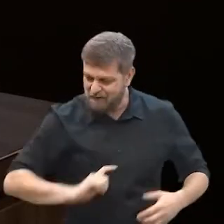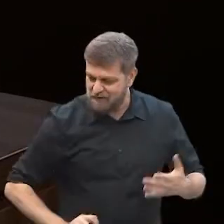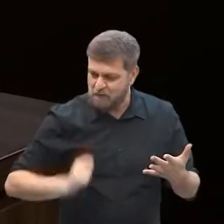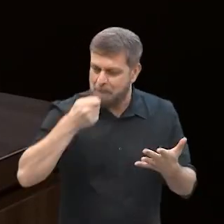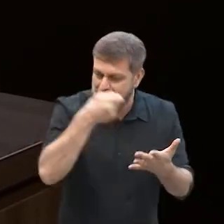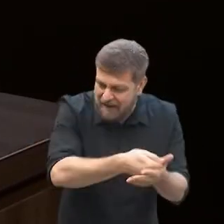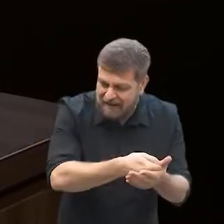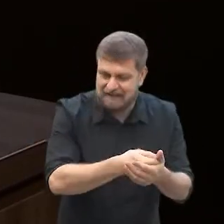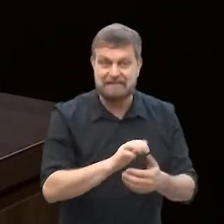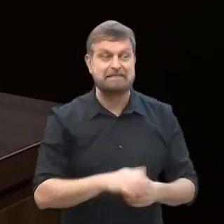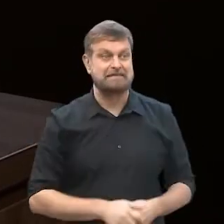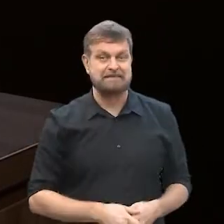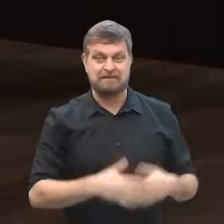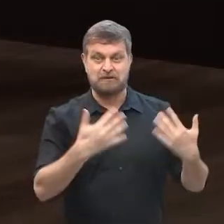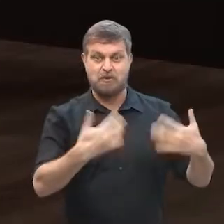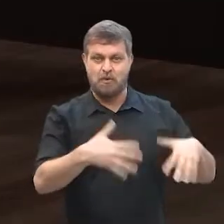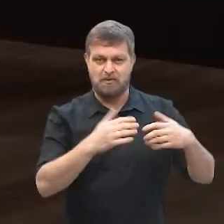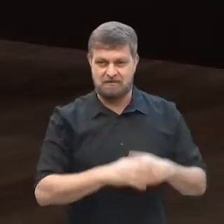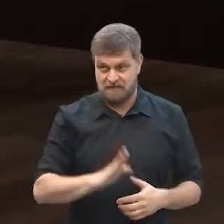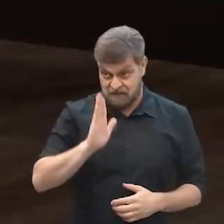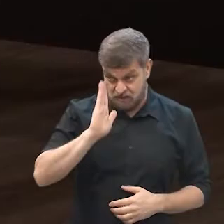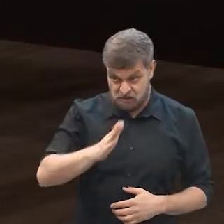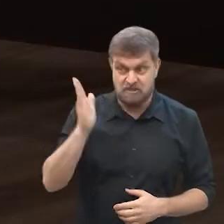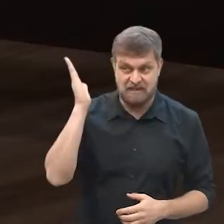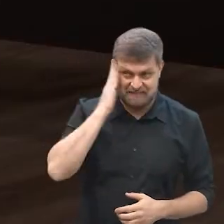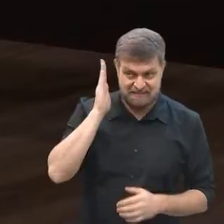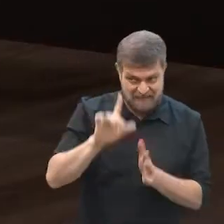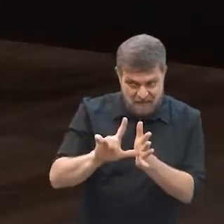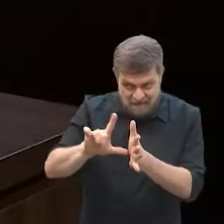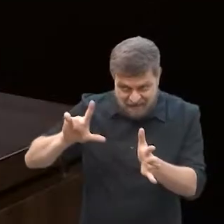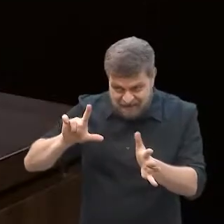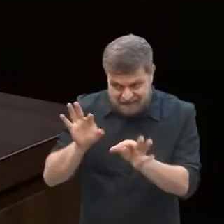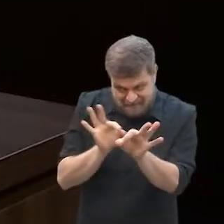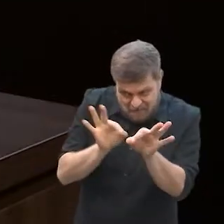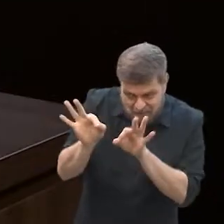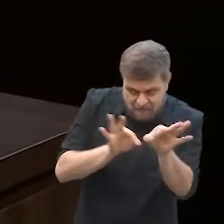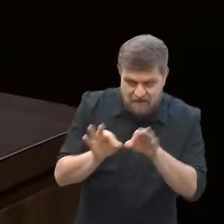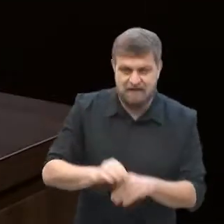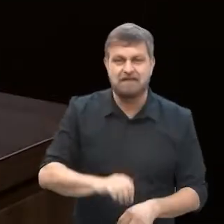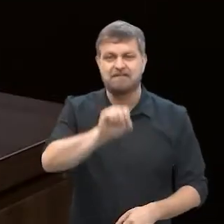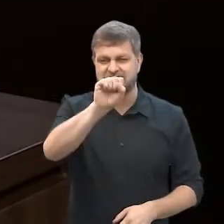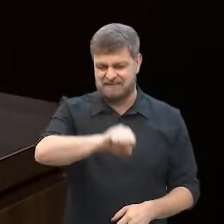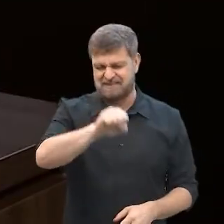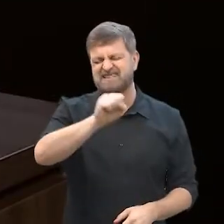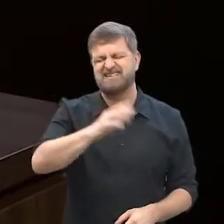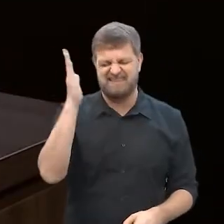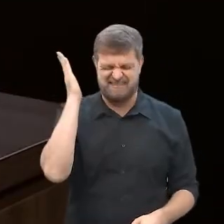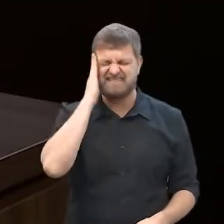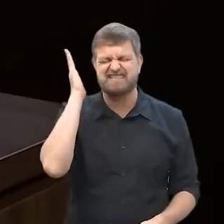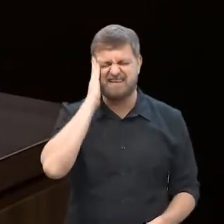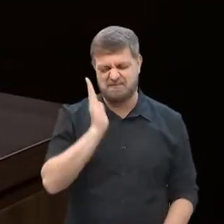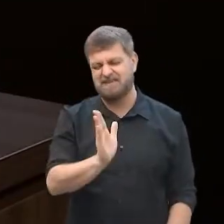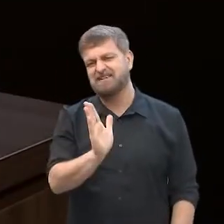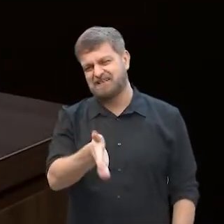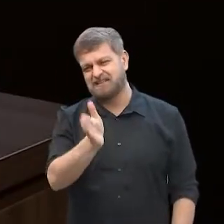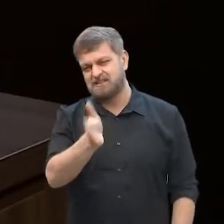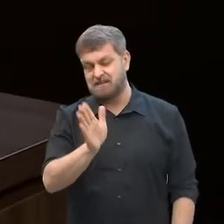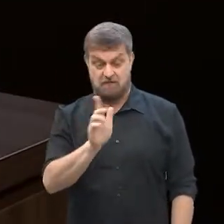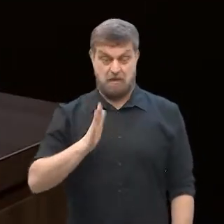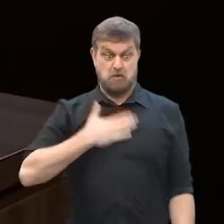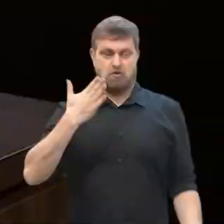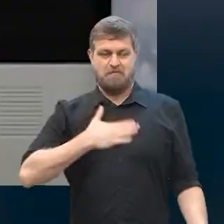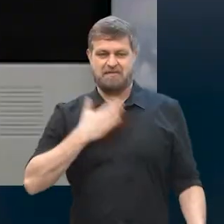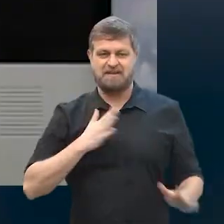para trabalhar, né? E Mas foi você já isso. estava preparado emocionalmente para isso. Tá, com certeza. E já sabia, não é que foi uma